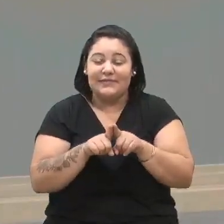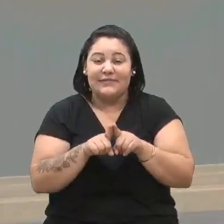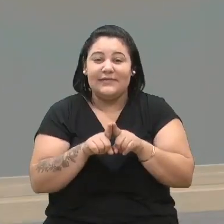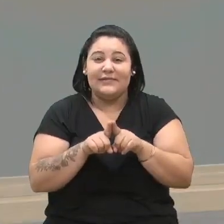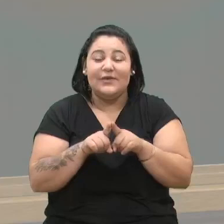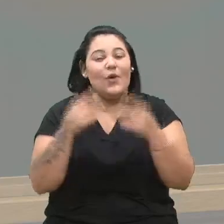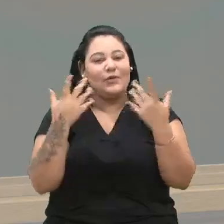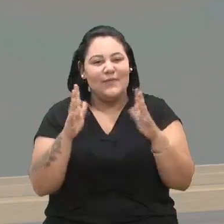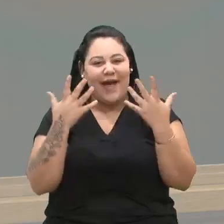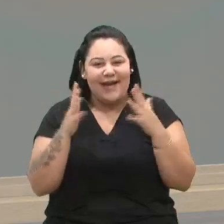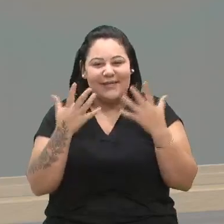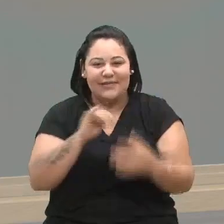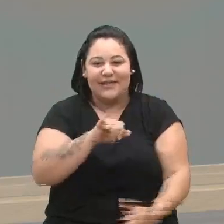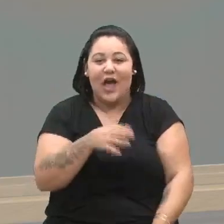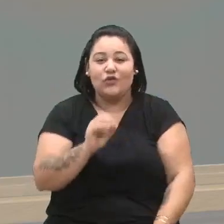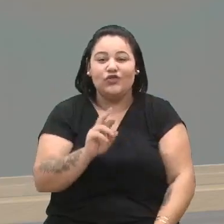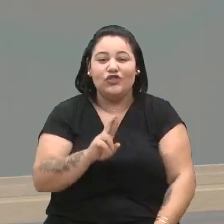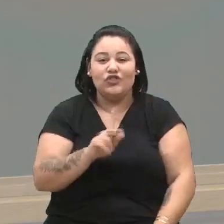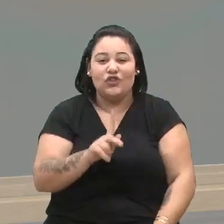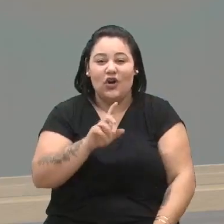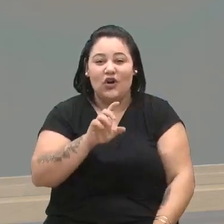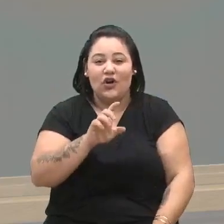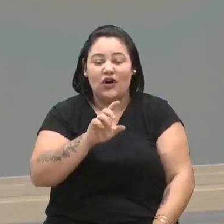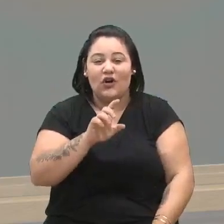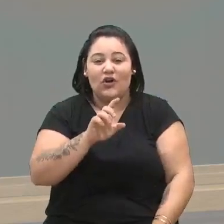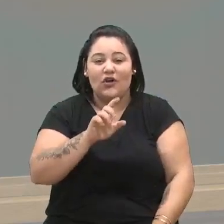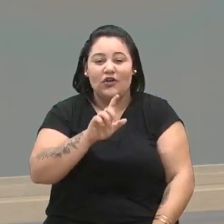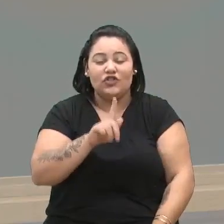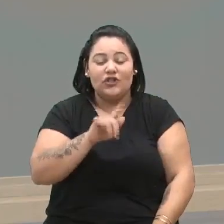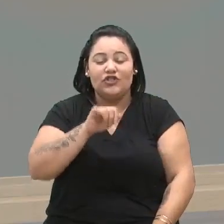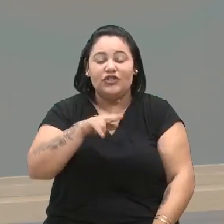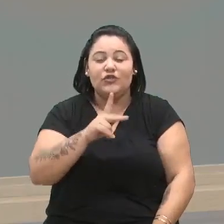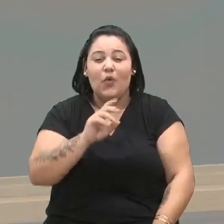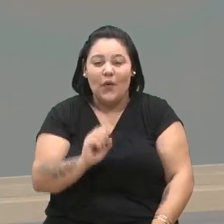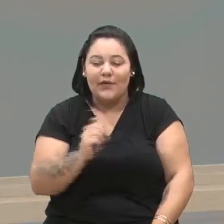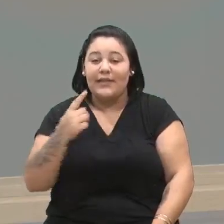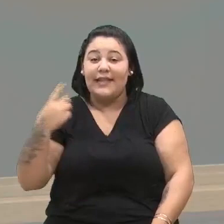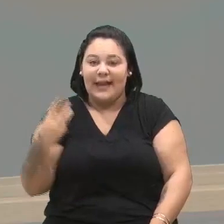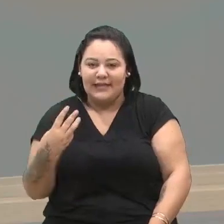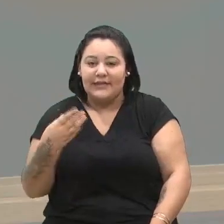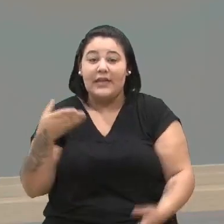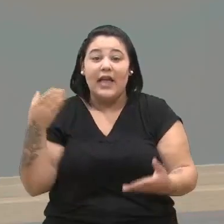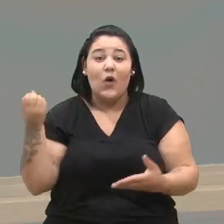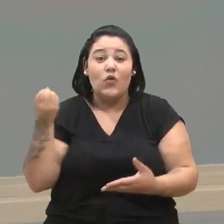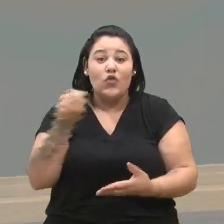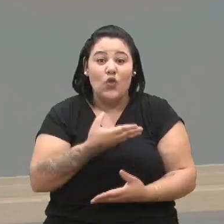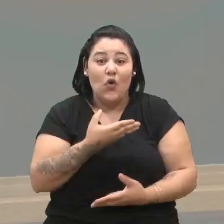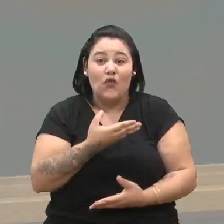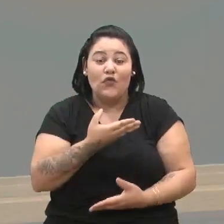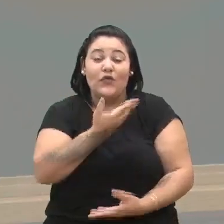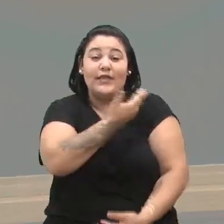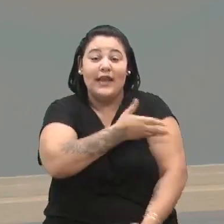louvor ao Jorginho 13, que passa a ser o novo treinador do Caxias do Sul